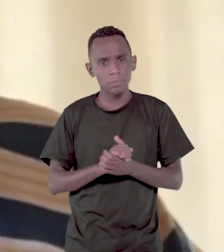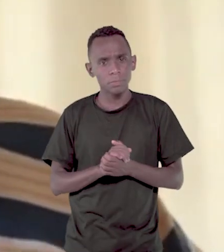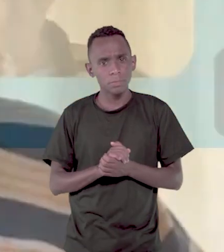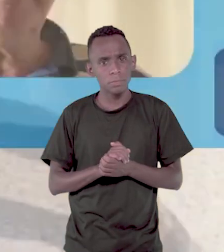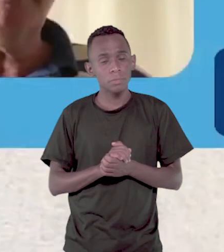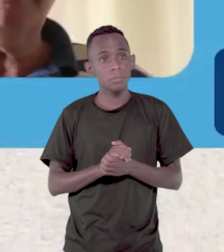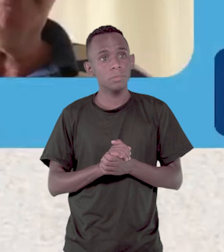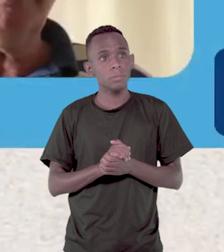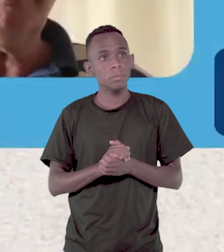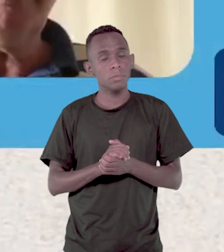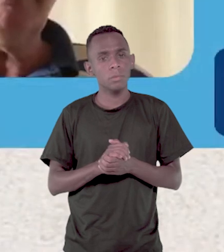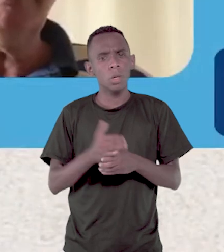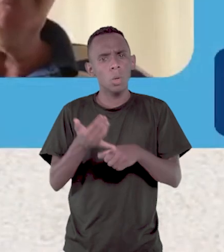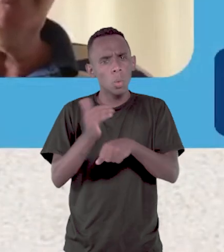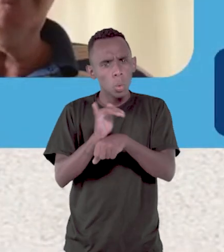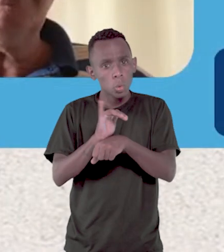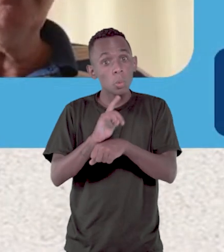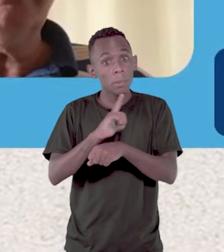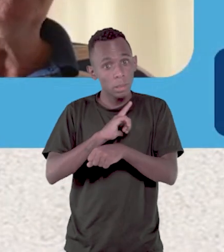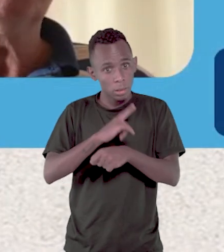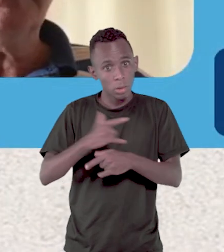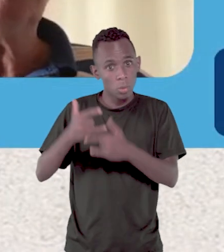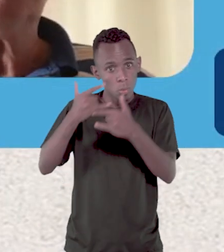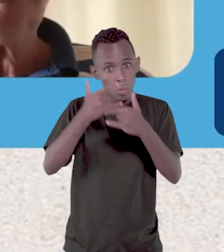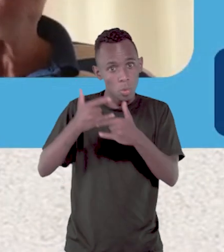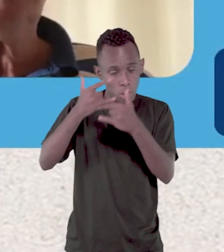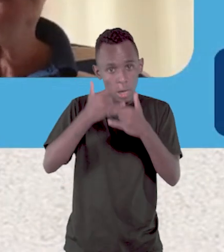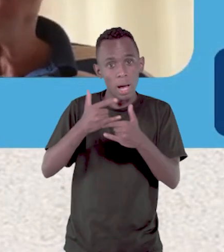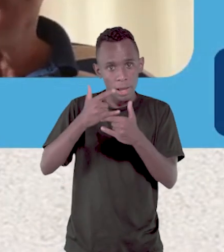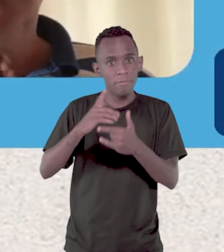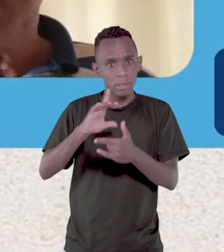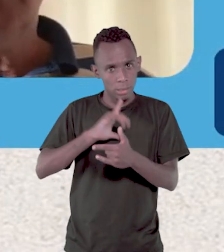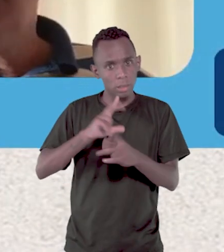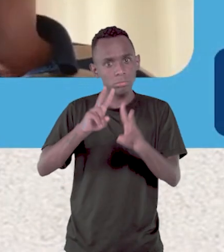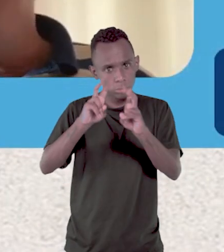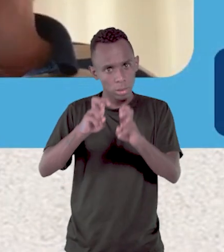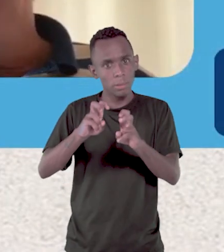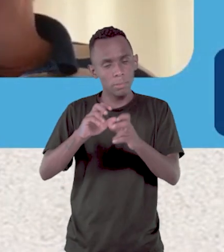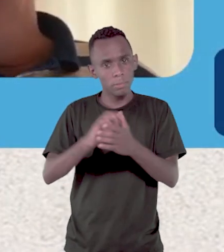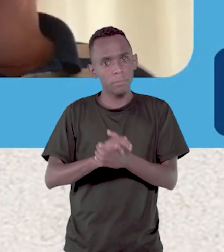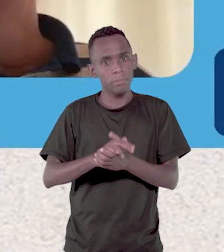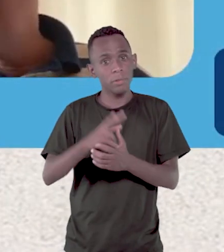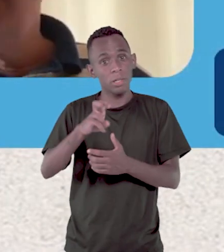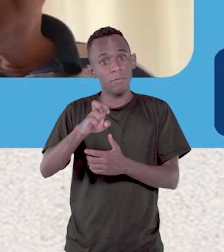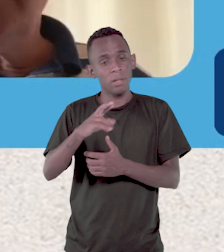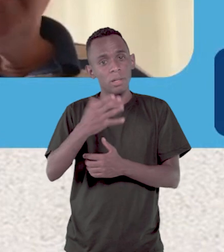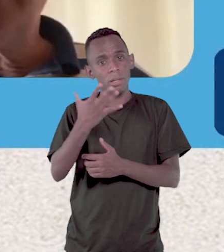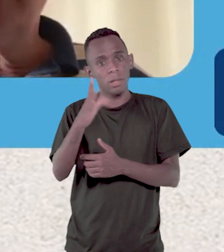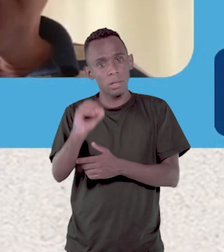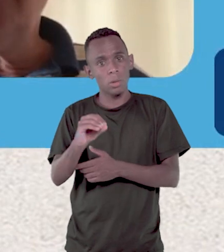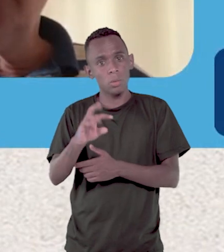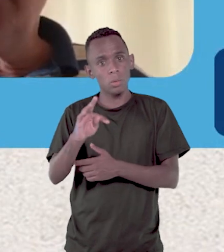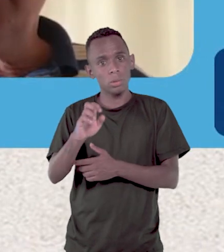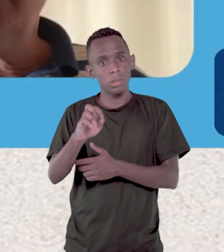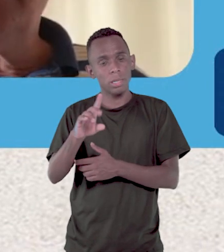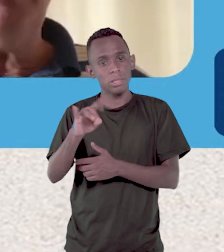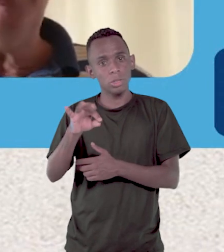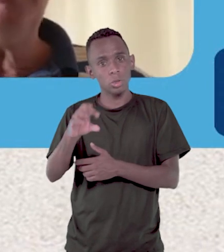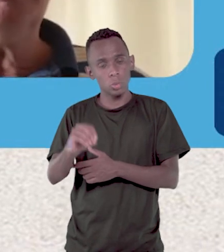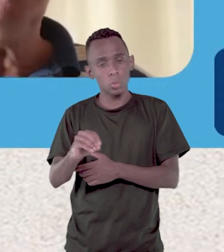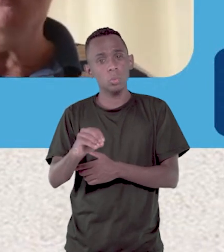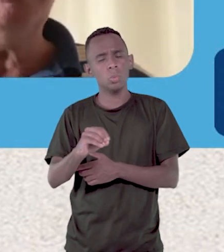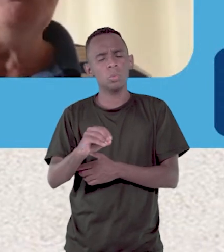quiser, Tardio, aí no YouTube tem uma live que fala só sobre o Verão Tardio. Nossa. Então, o Verão Tardio ele nasceu da